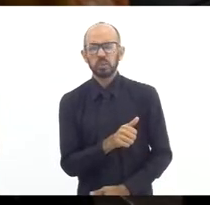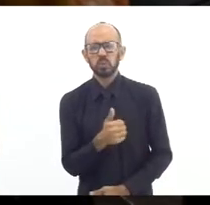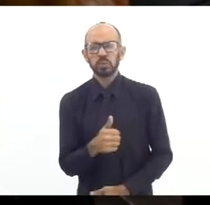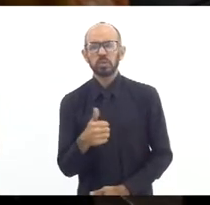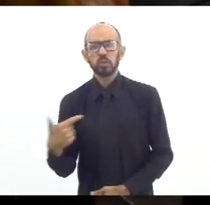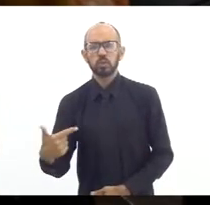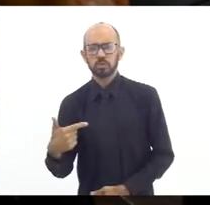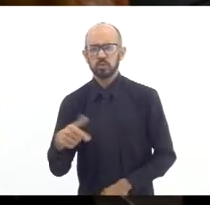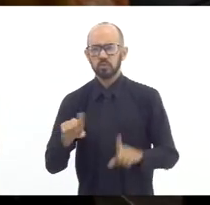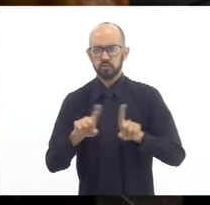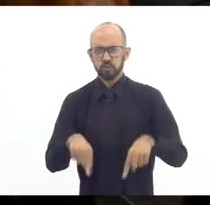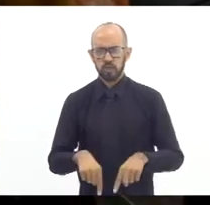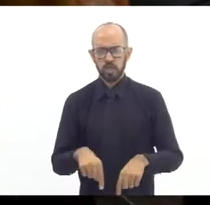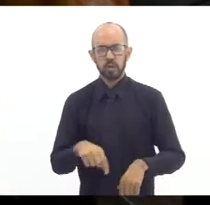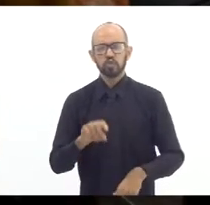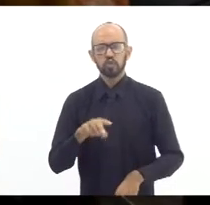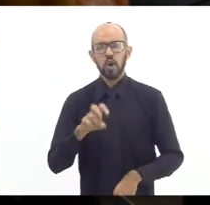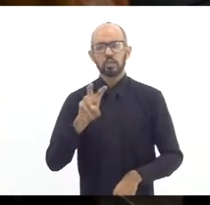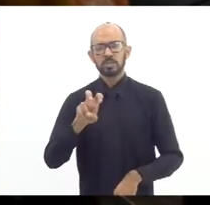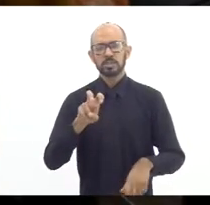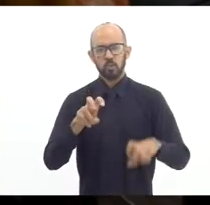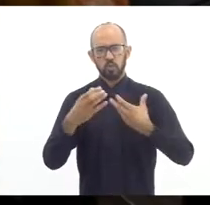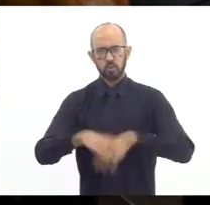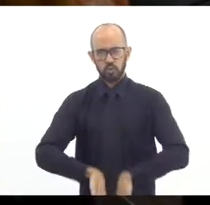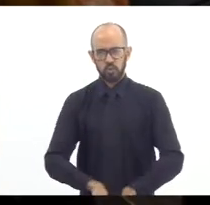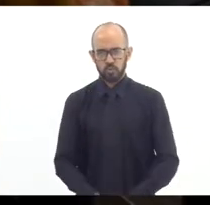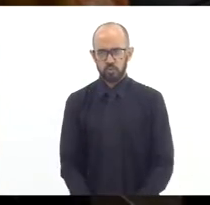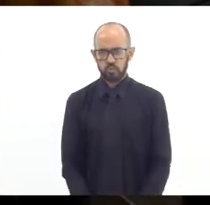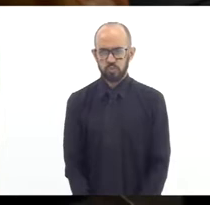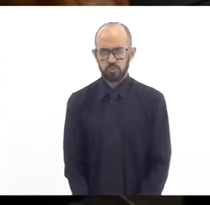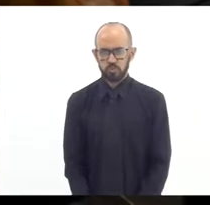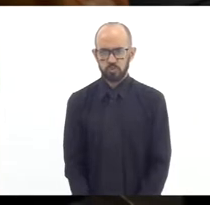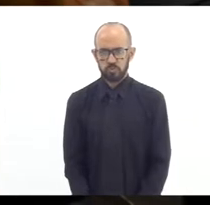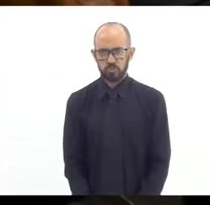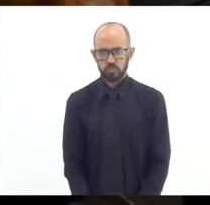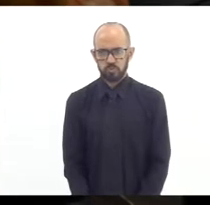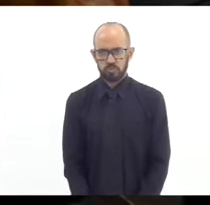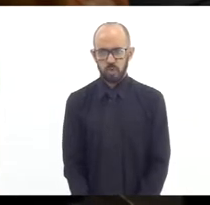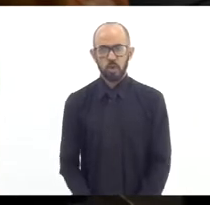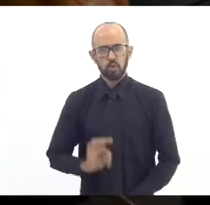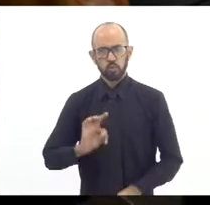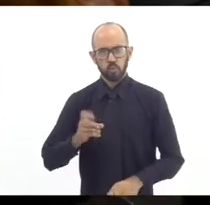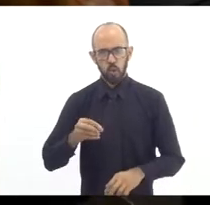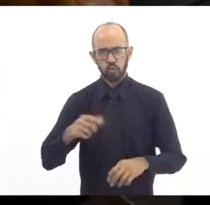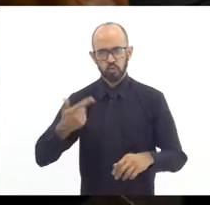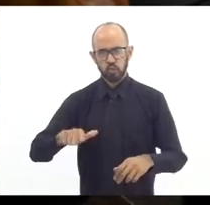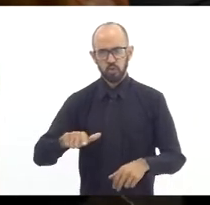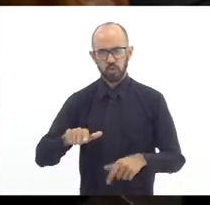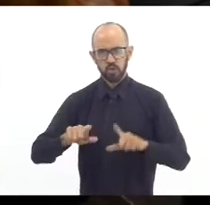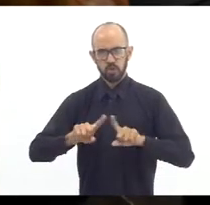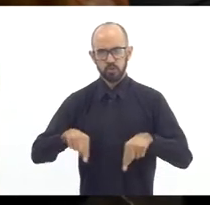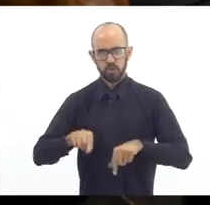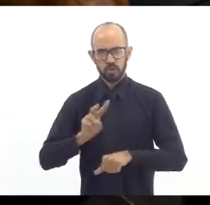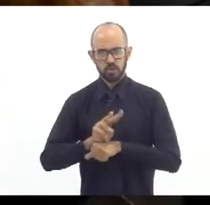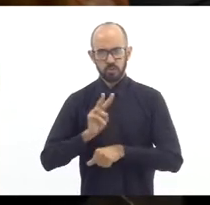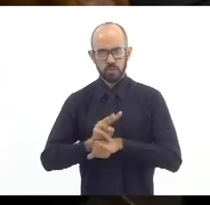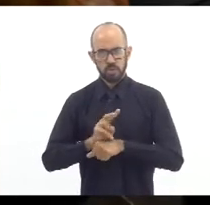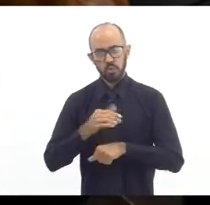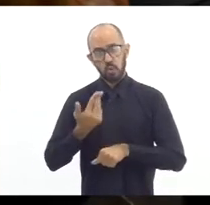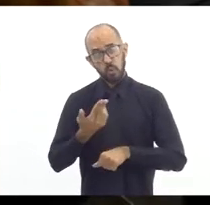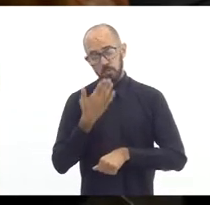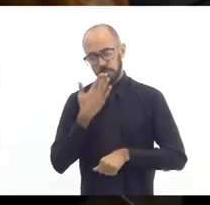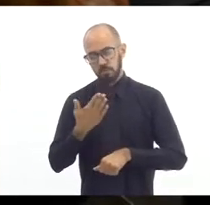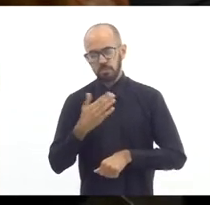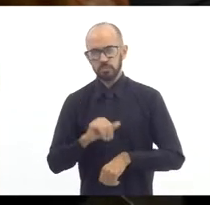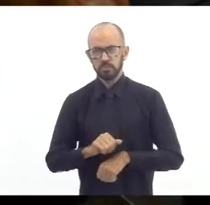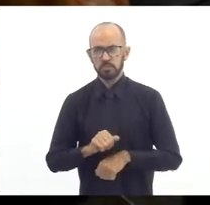112. 5 efetivos? 5 efetivos. 5 efetivos. O resto são todos cargos comissionados. Presidente. Ou requisitados.